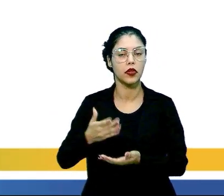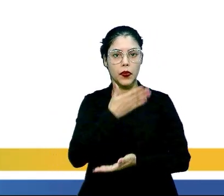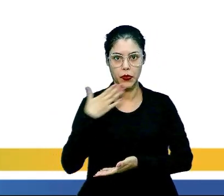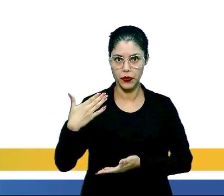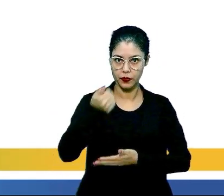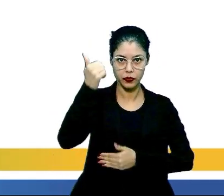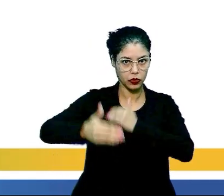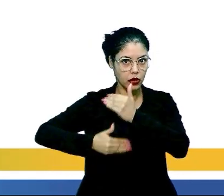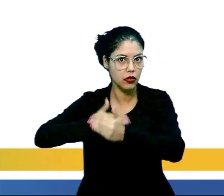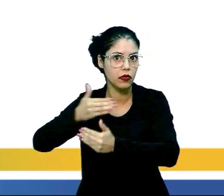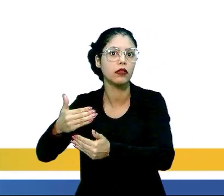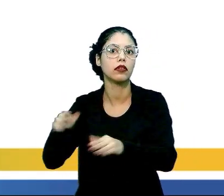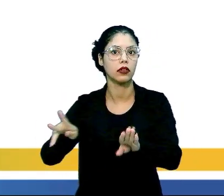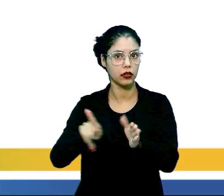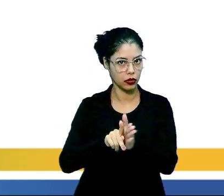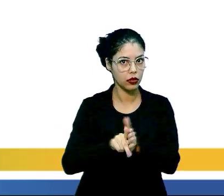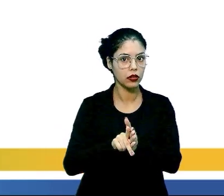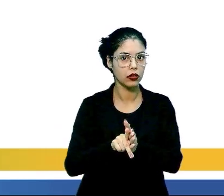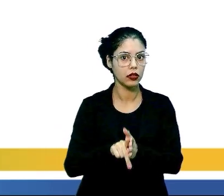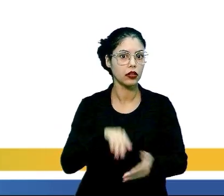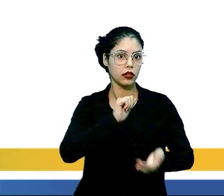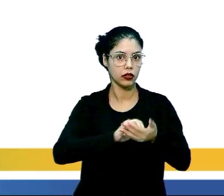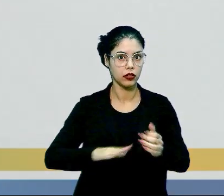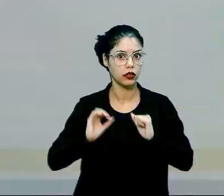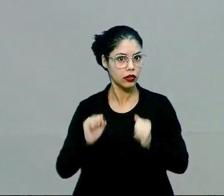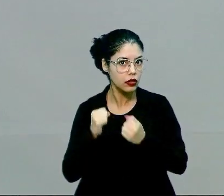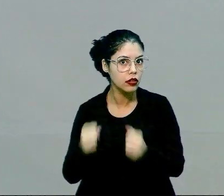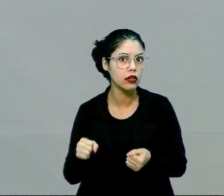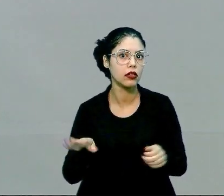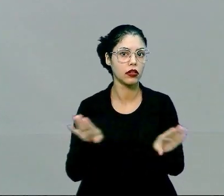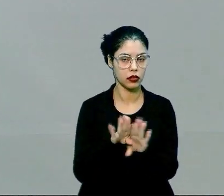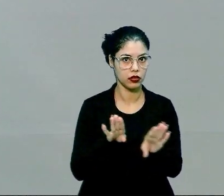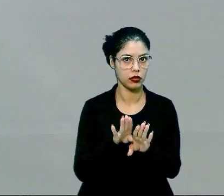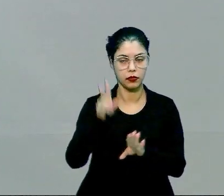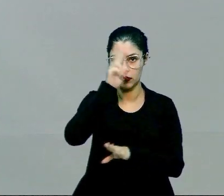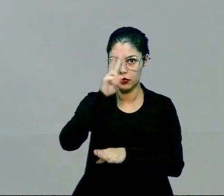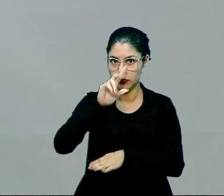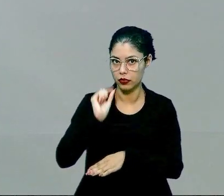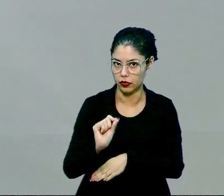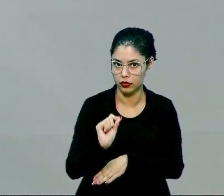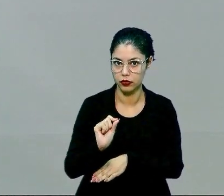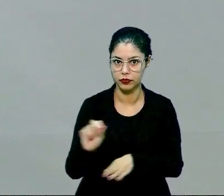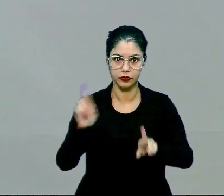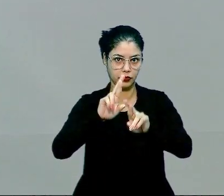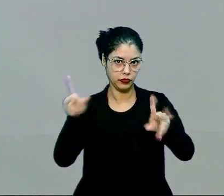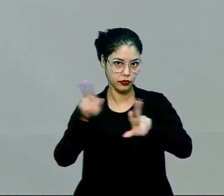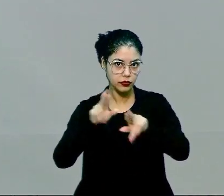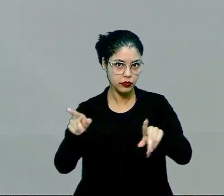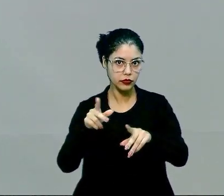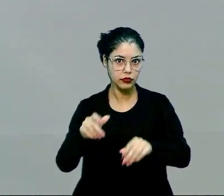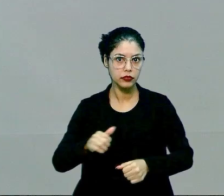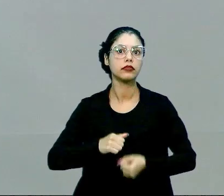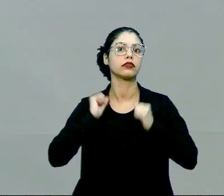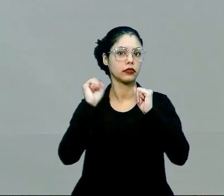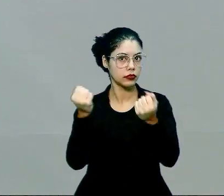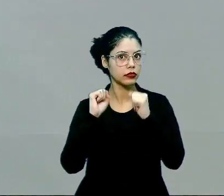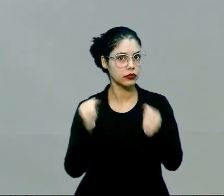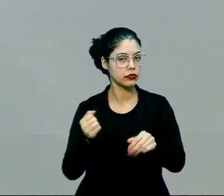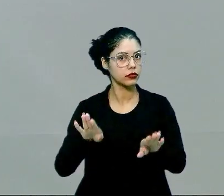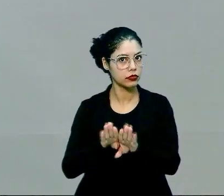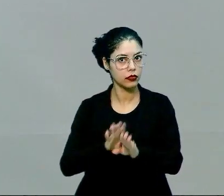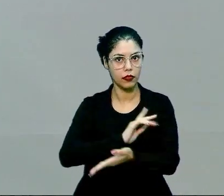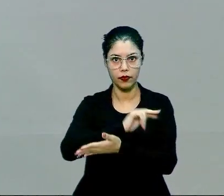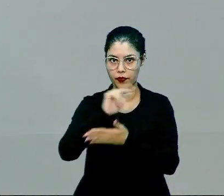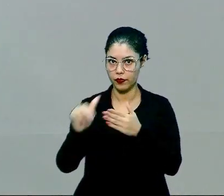aprimorada, desenvolvida nesse aspecto do exercício físico e da atividade física. Lembrando que tem a distinção em que a atividade física vão ser